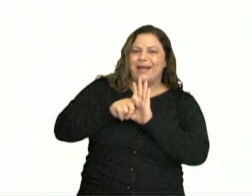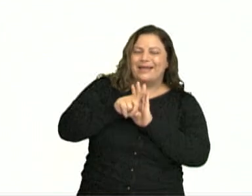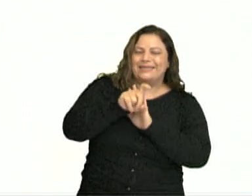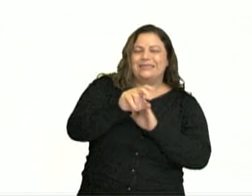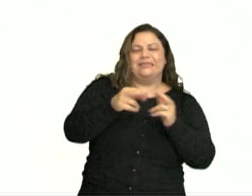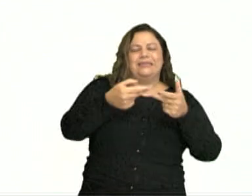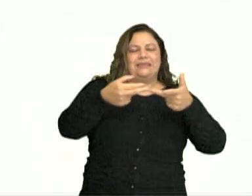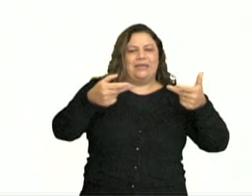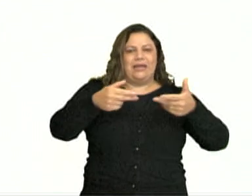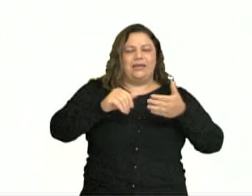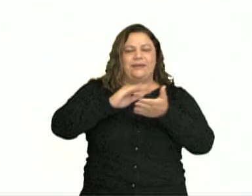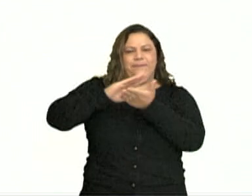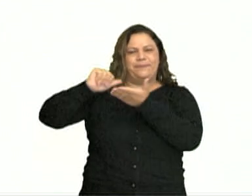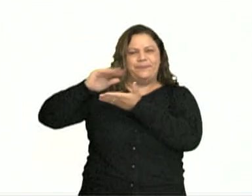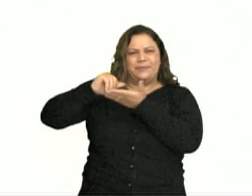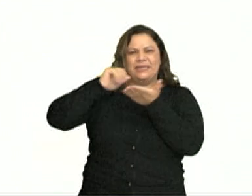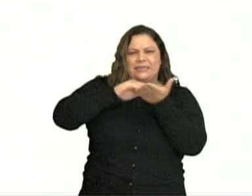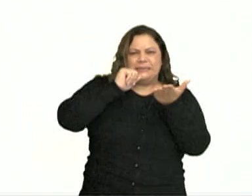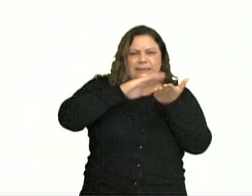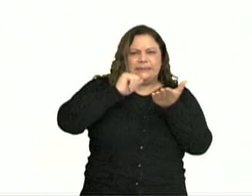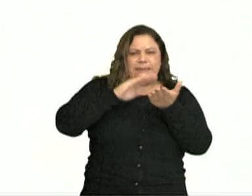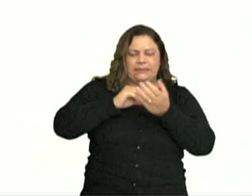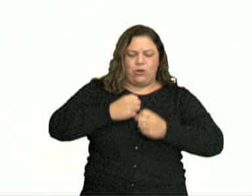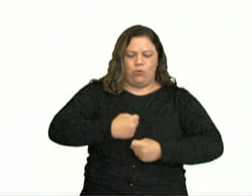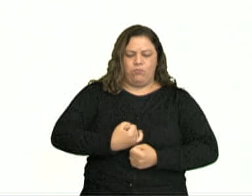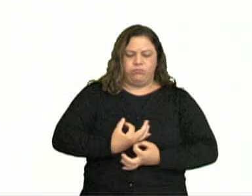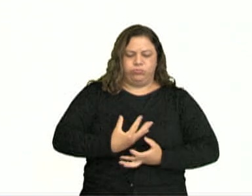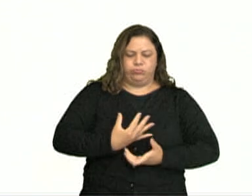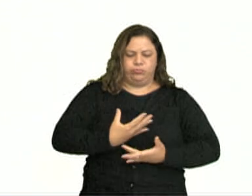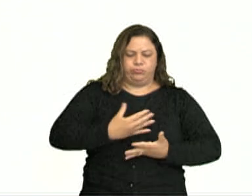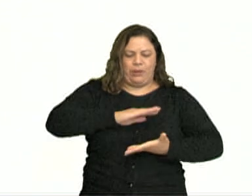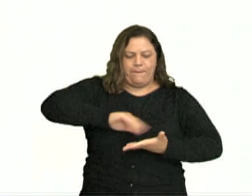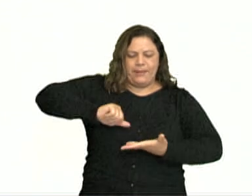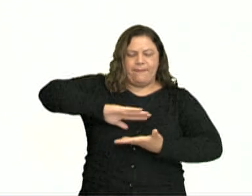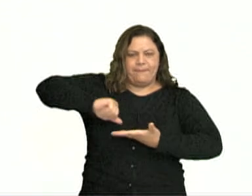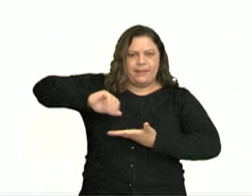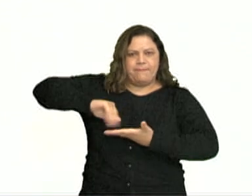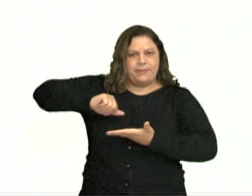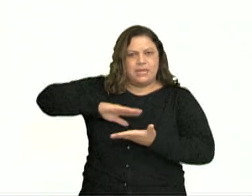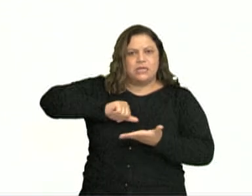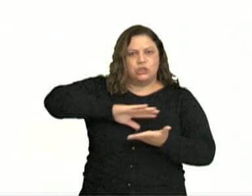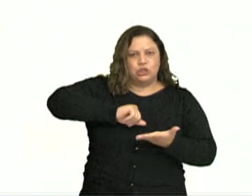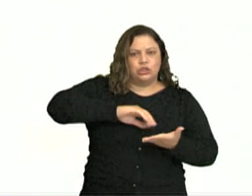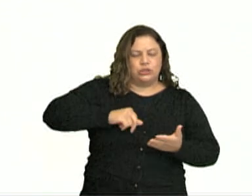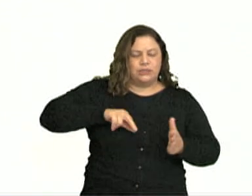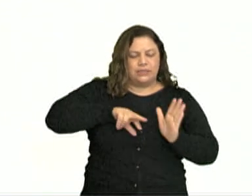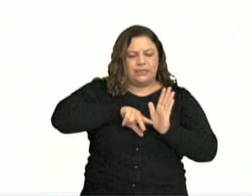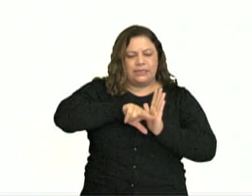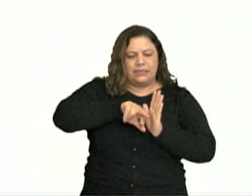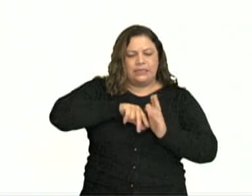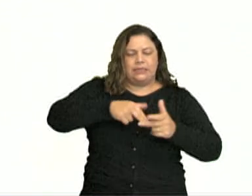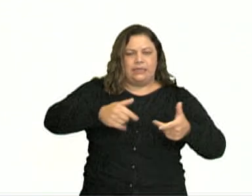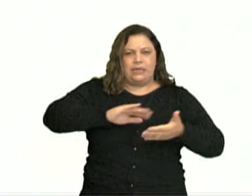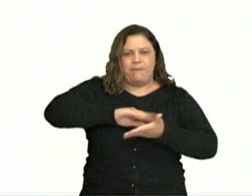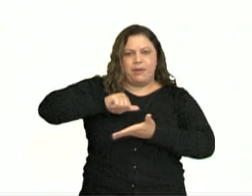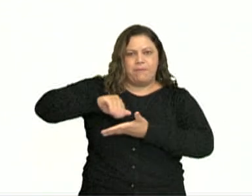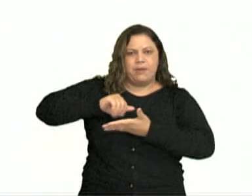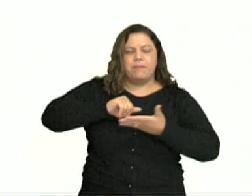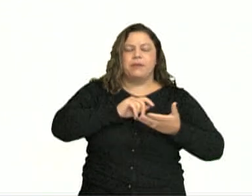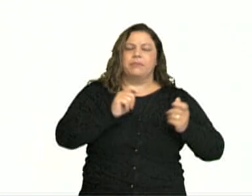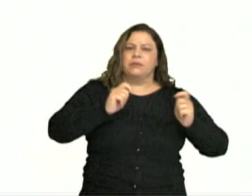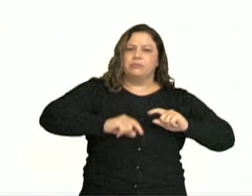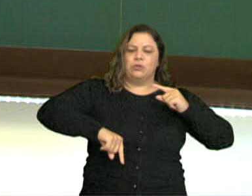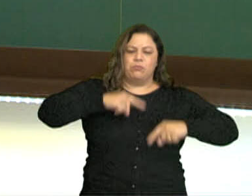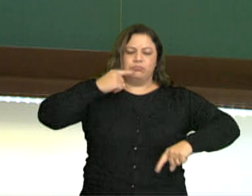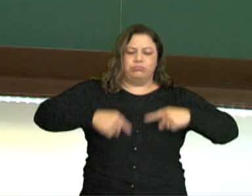a fim de eliminar a espécie agressora. Portanto, há um aumento de agitação térmica dos fluidos corporais quando estamos com